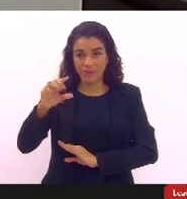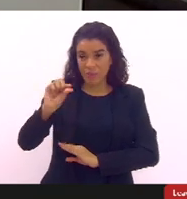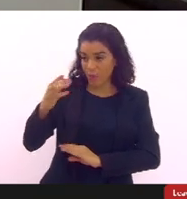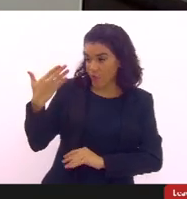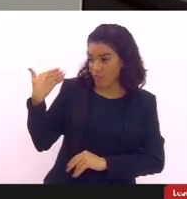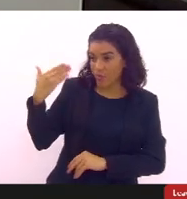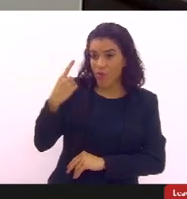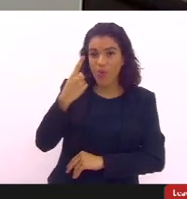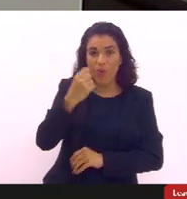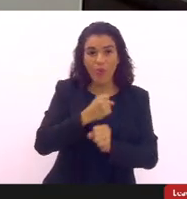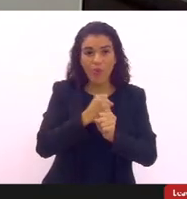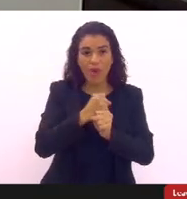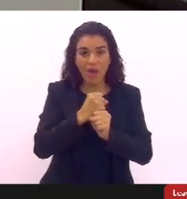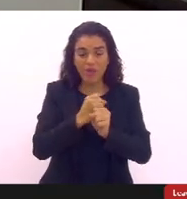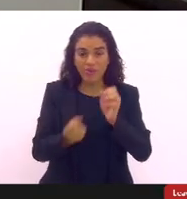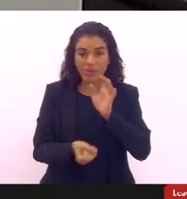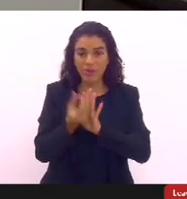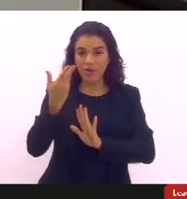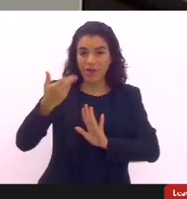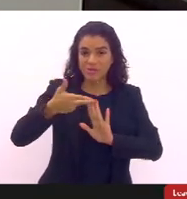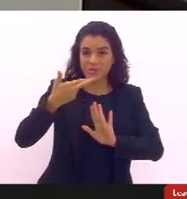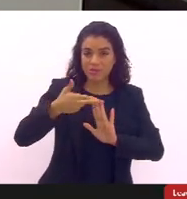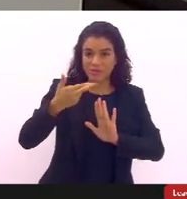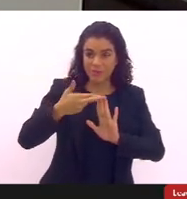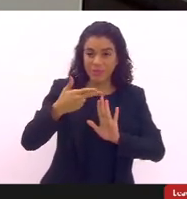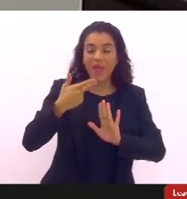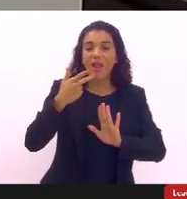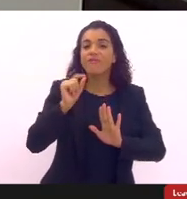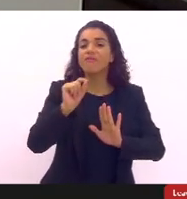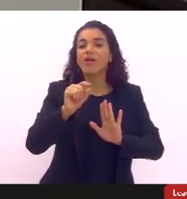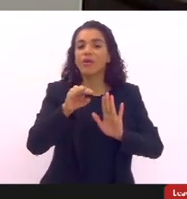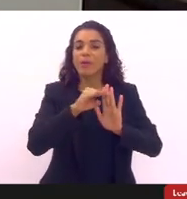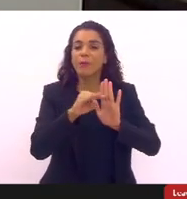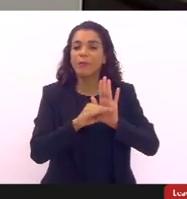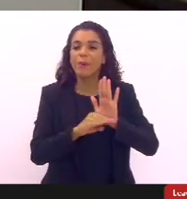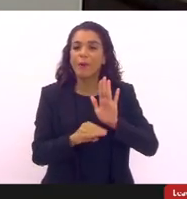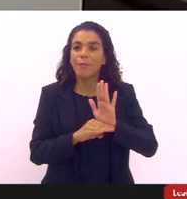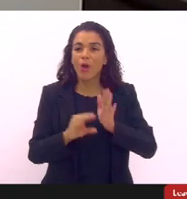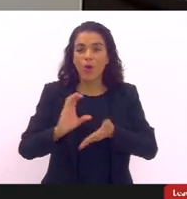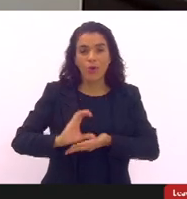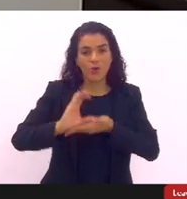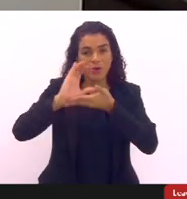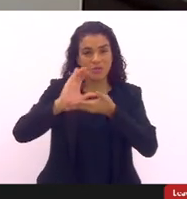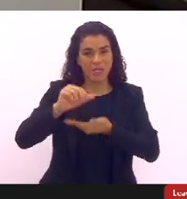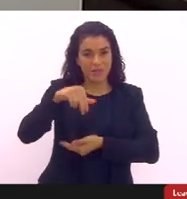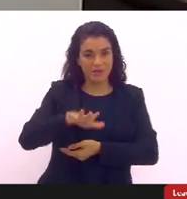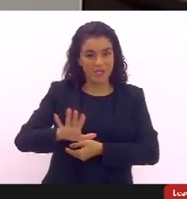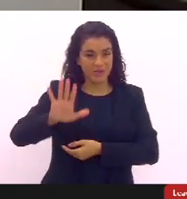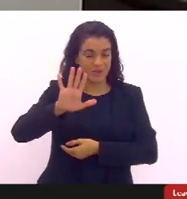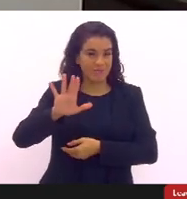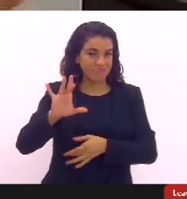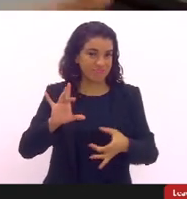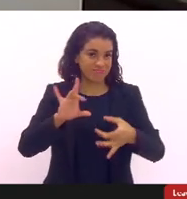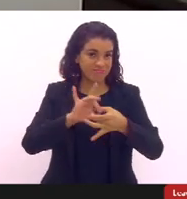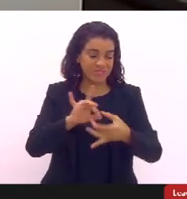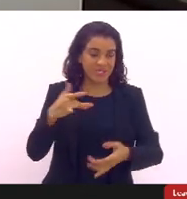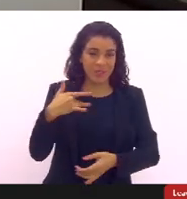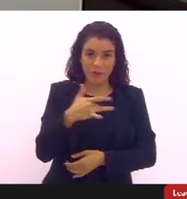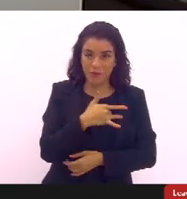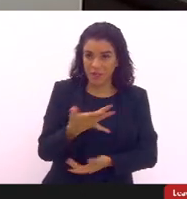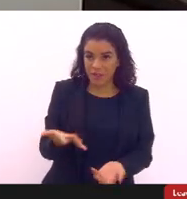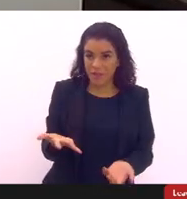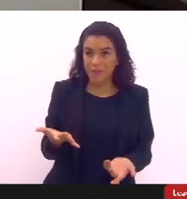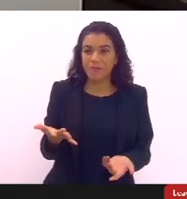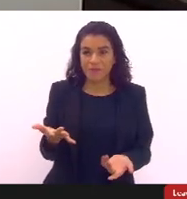gente tem um ano dessa resolução. Ela prevê assento ao Conselho Estadual de Saúde, então não está alijando o